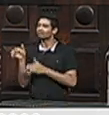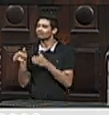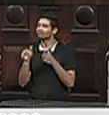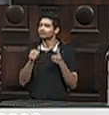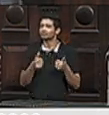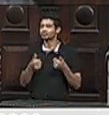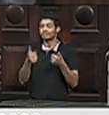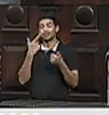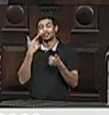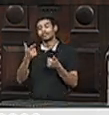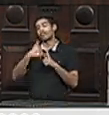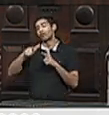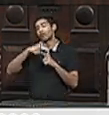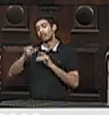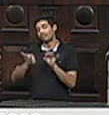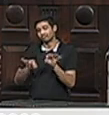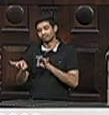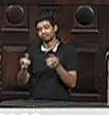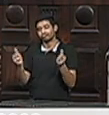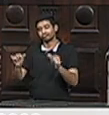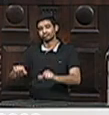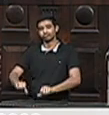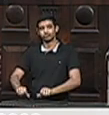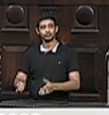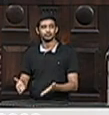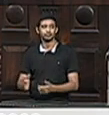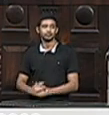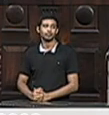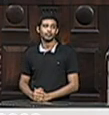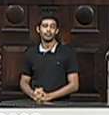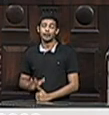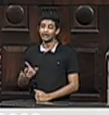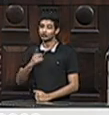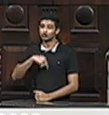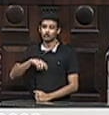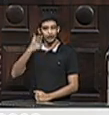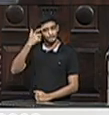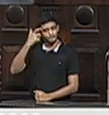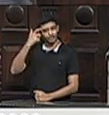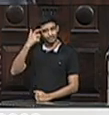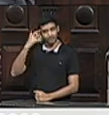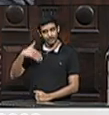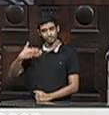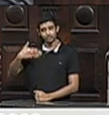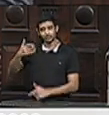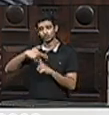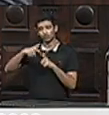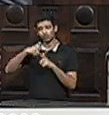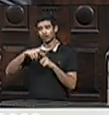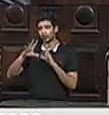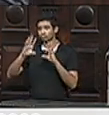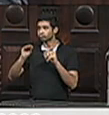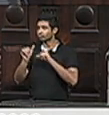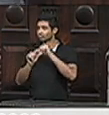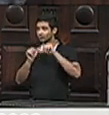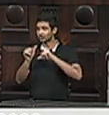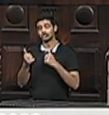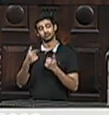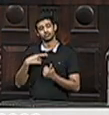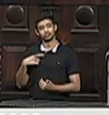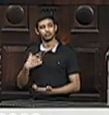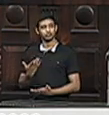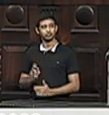conselho, e é realmente muito ruim quando a gente não consegue fazer o órgão colegiado andar, porque aquelas representações sistematicamente